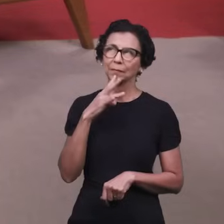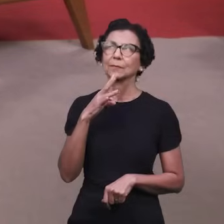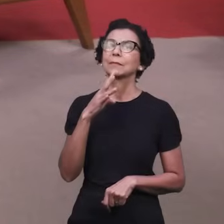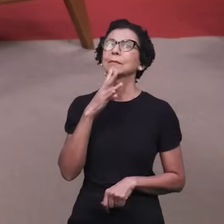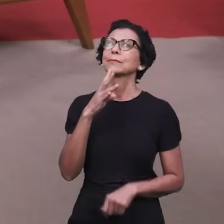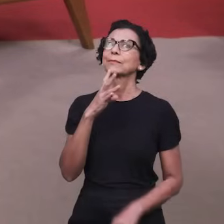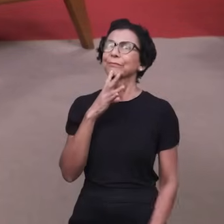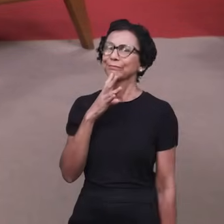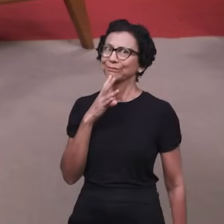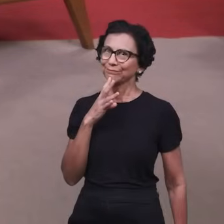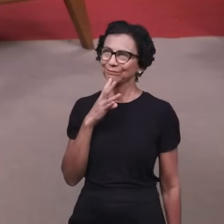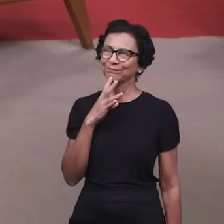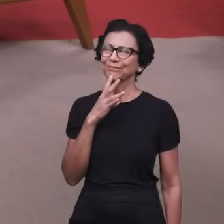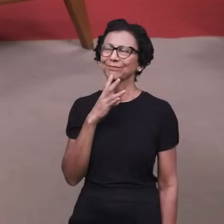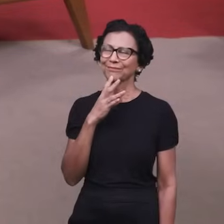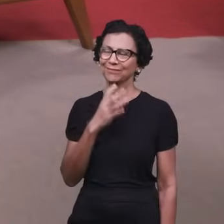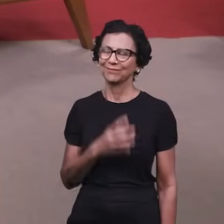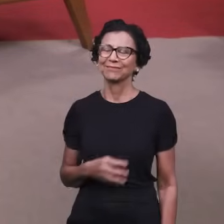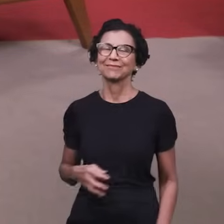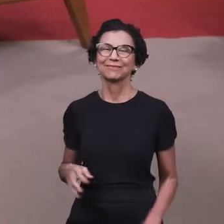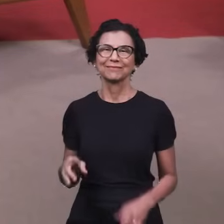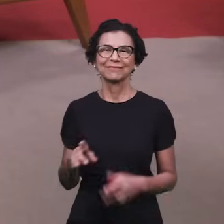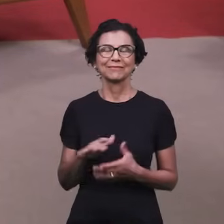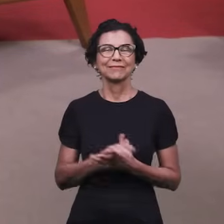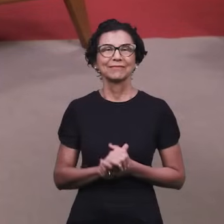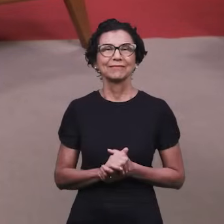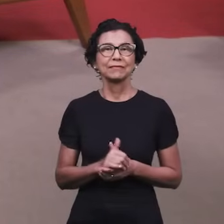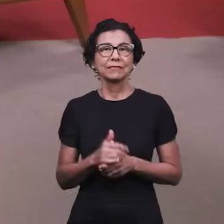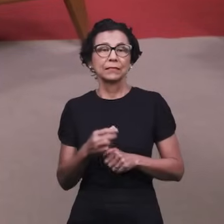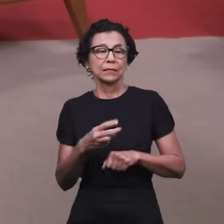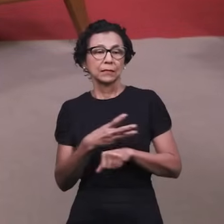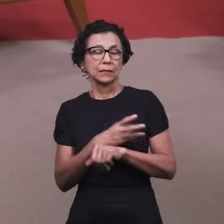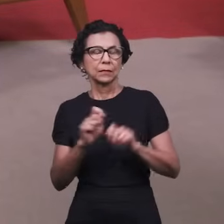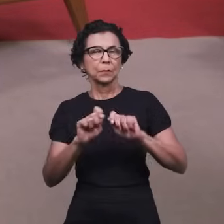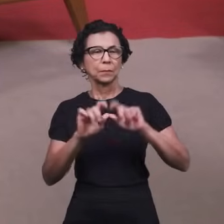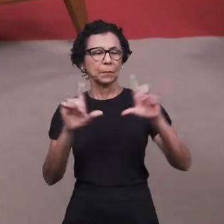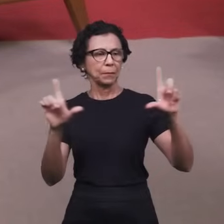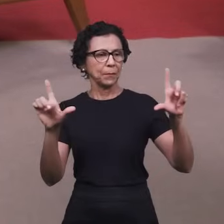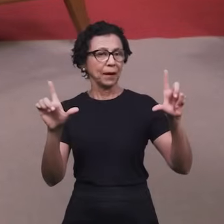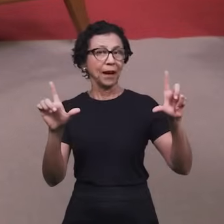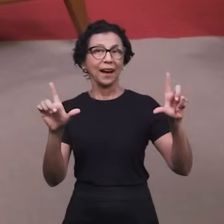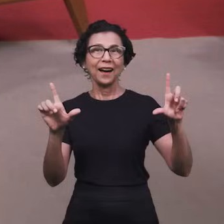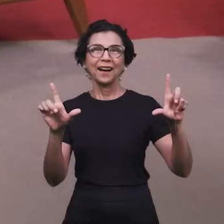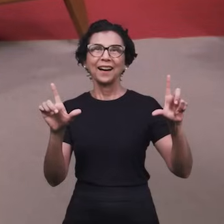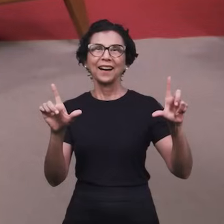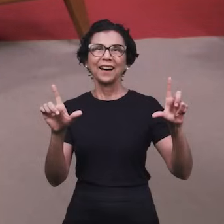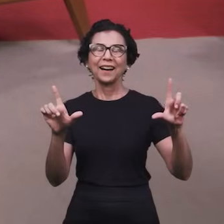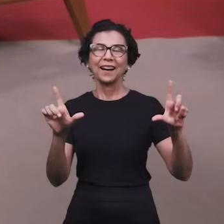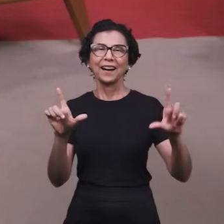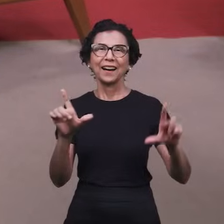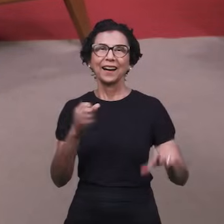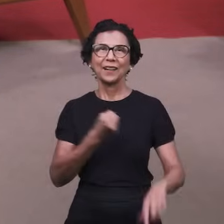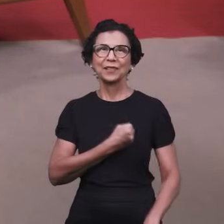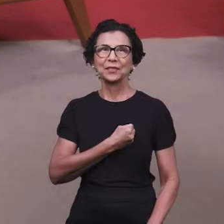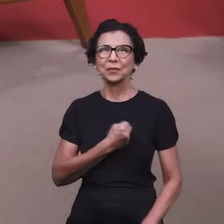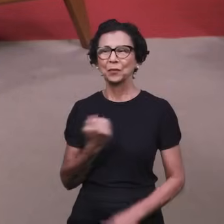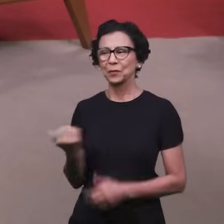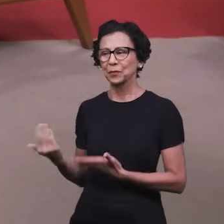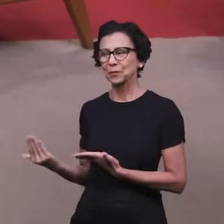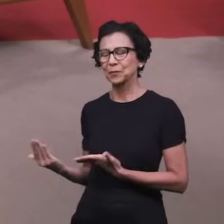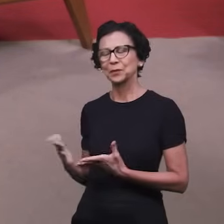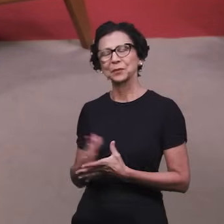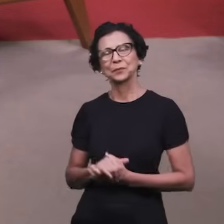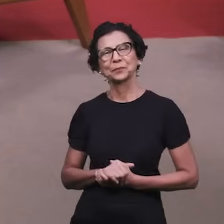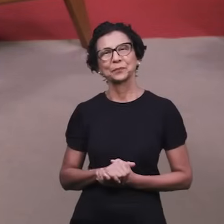que você conhece e usa todo dia, e lá no WhatsApp você já vai abrir direto no nosso número, e nesse número você